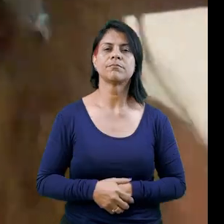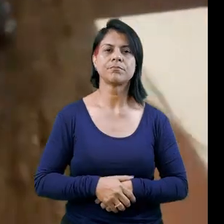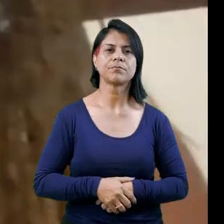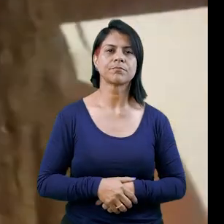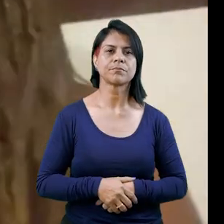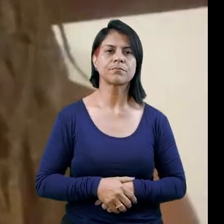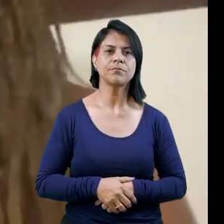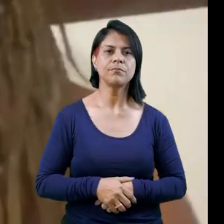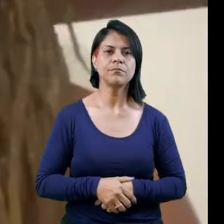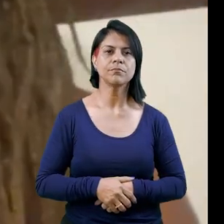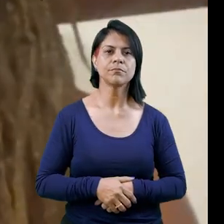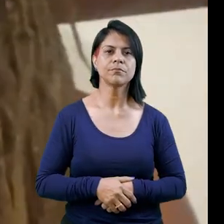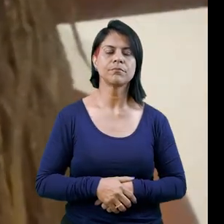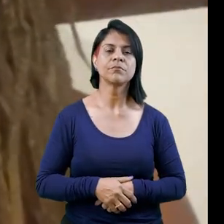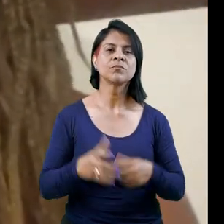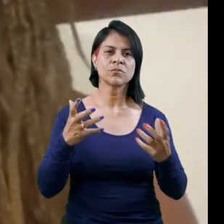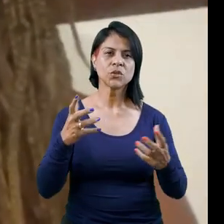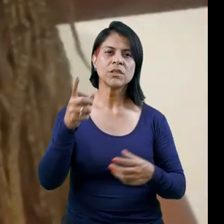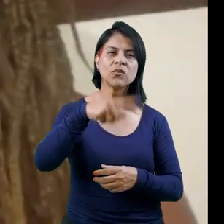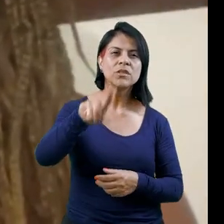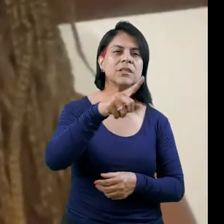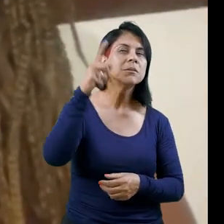Eu queria que vocês pensassem